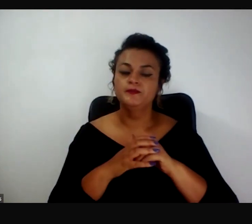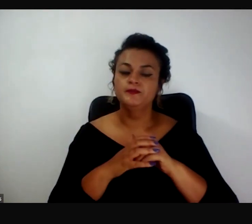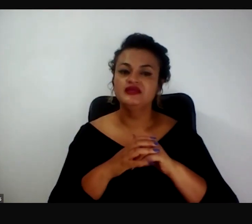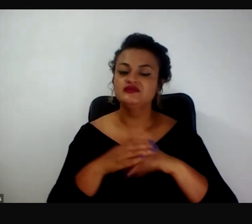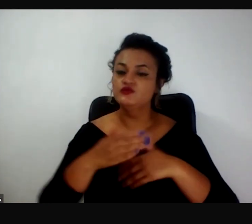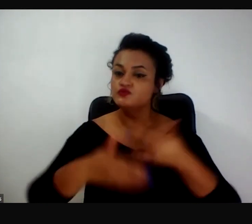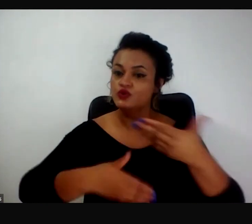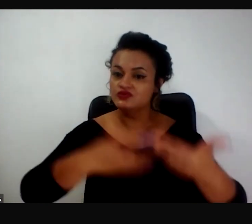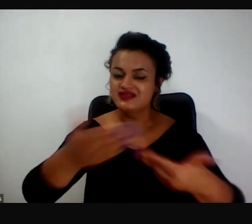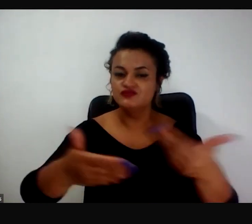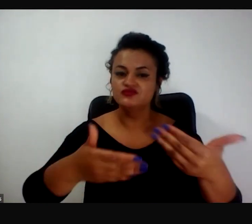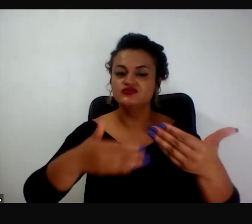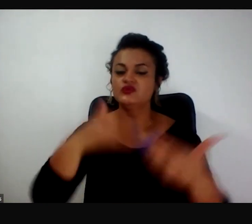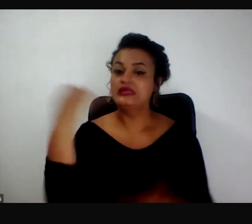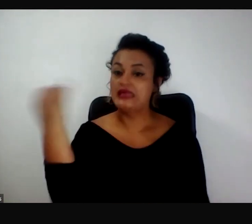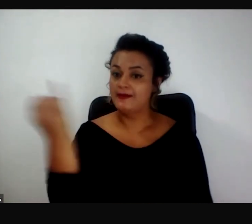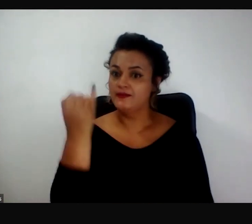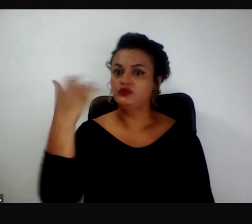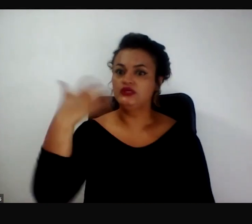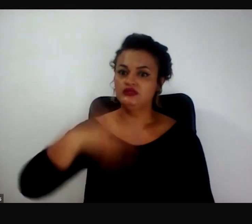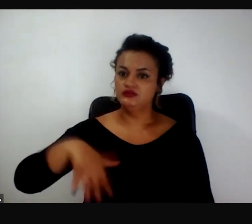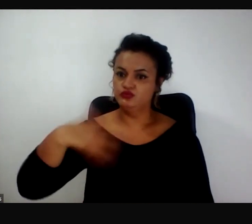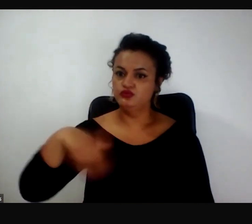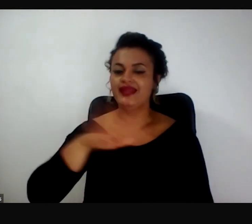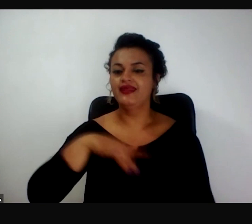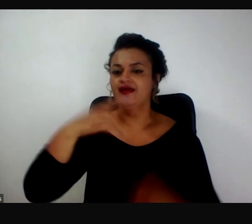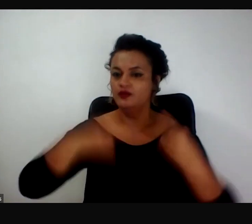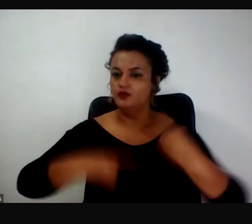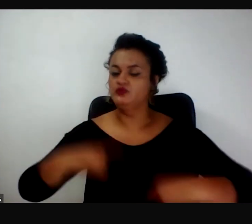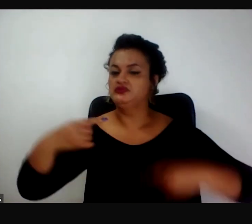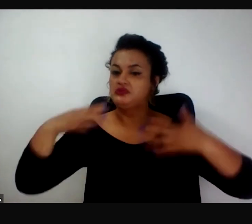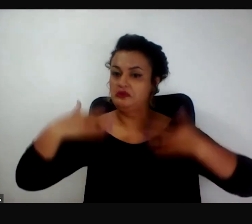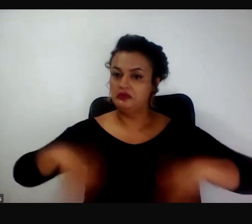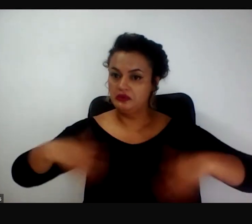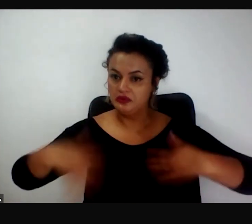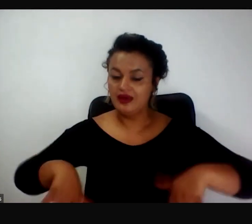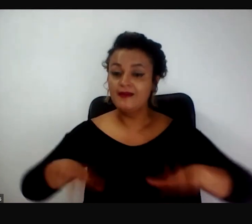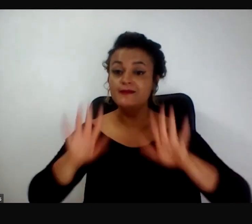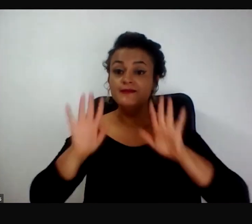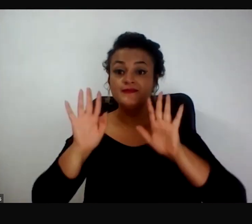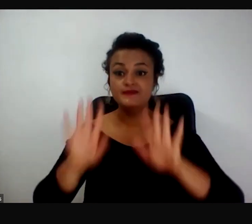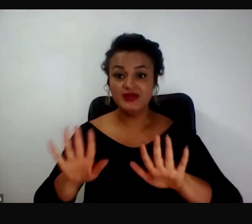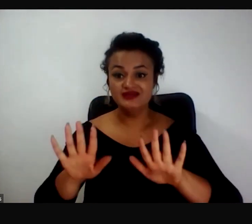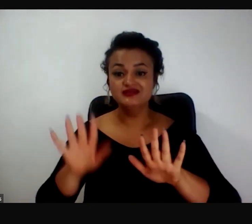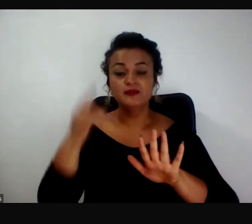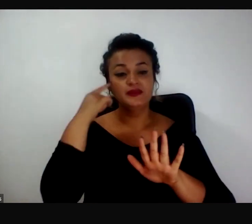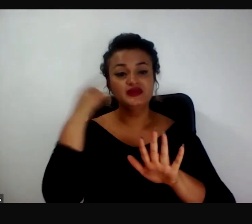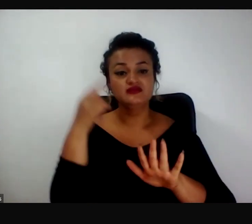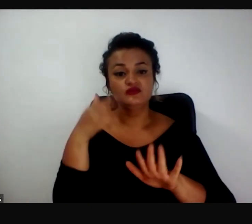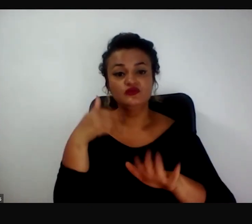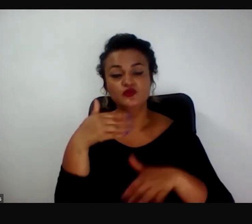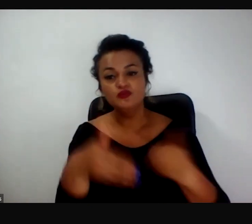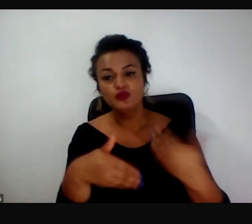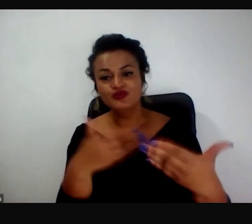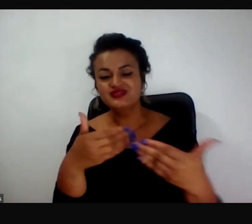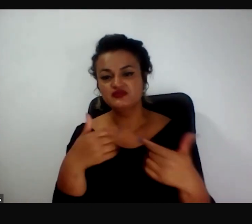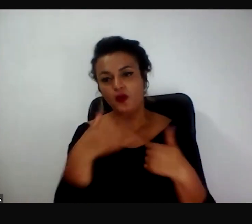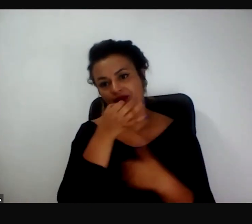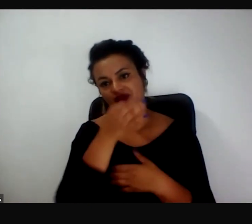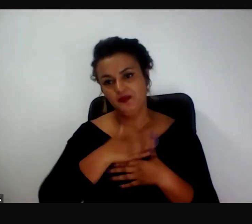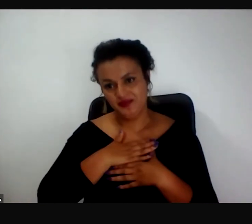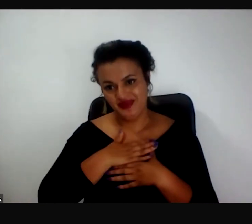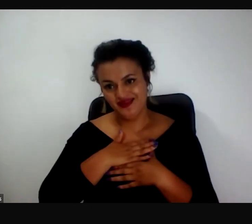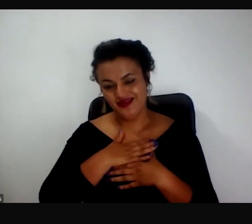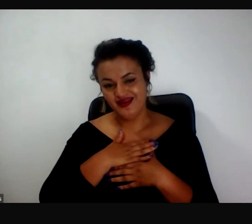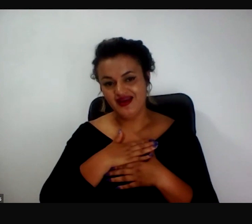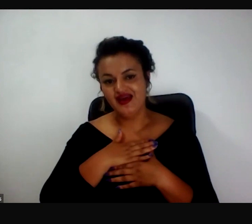processos com uma relevância política grande, mas também, do ponto de vista de um processalista como eu, são processos